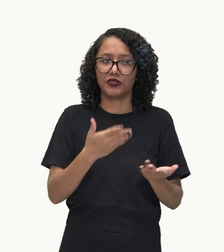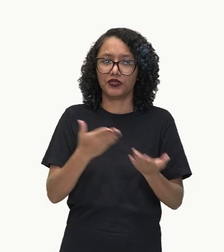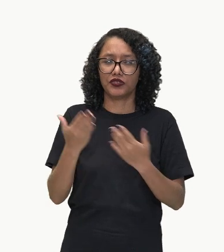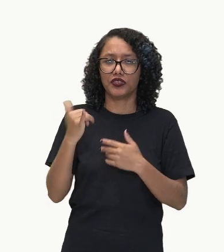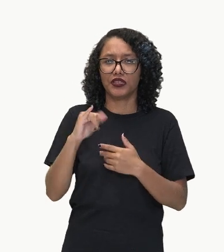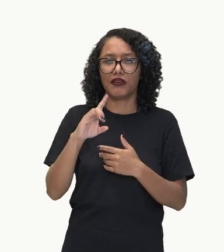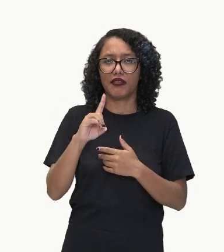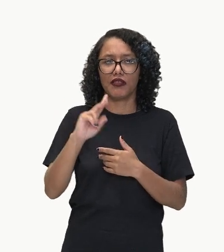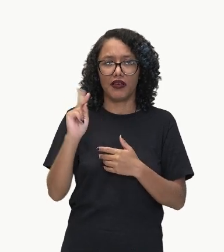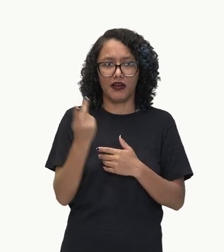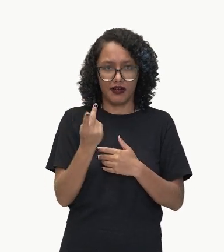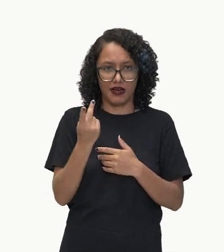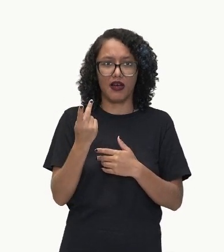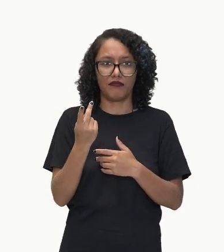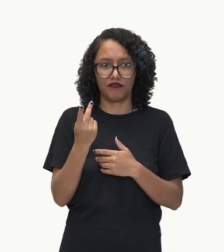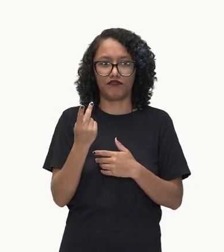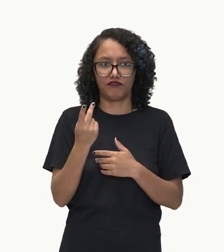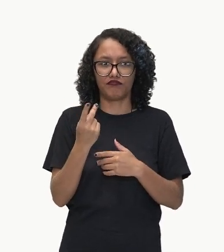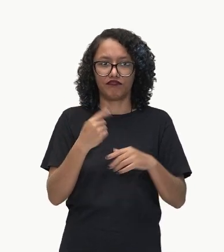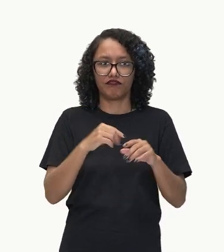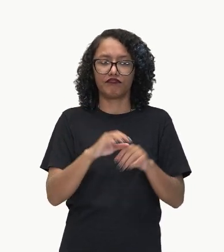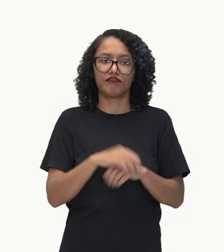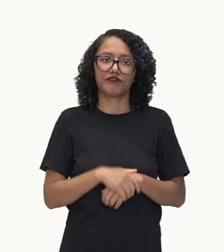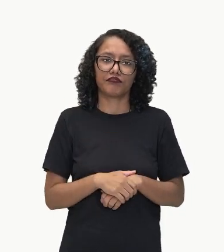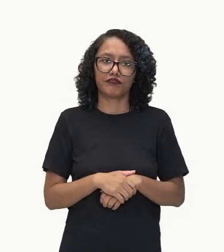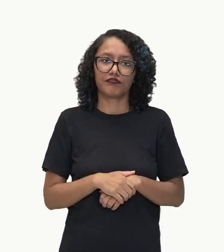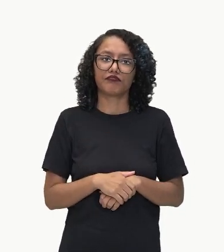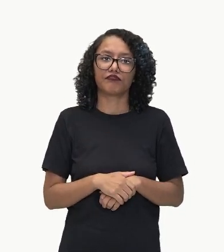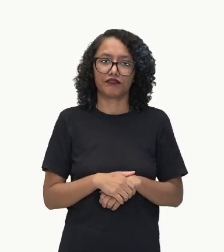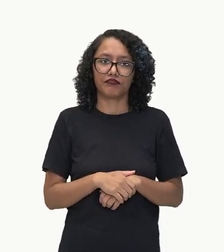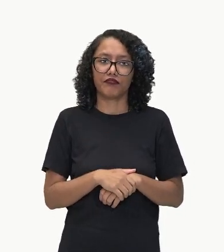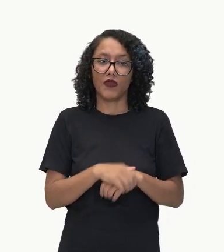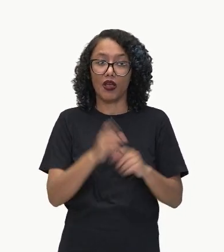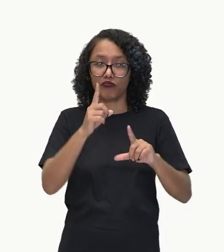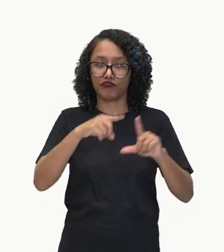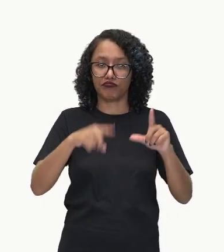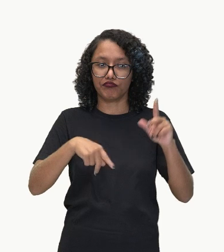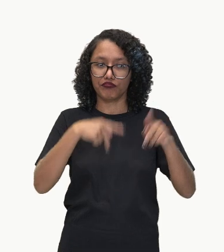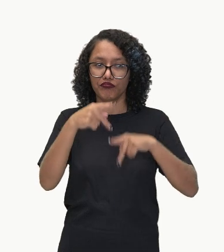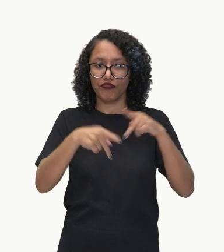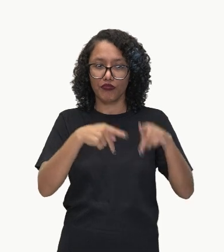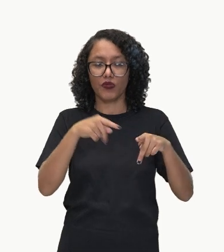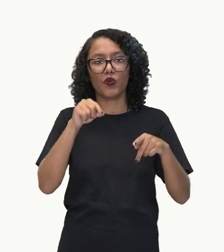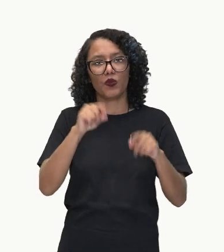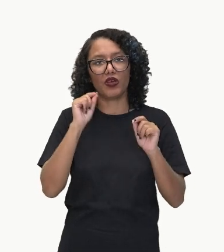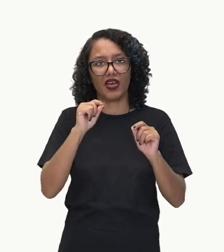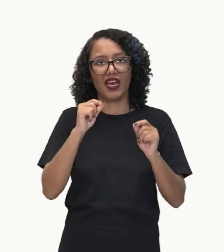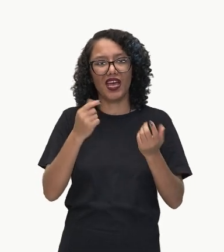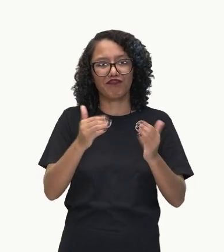humano. Até mesmo está refletido no seu IDH, que é considerado baixo, de